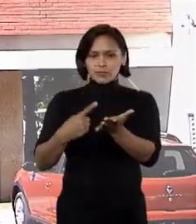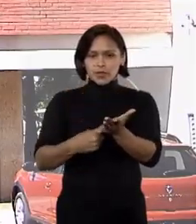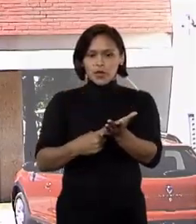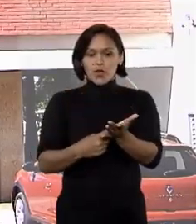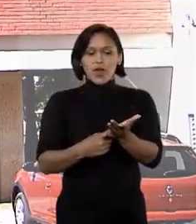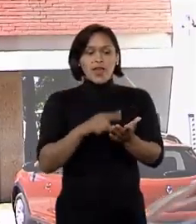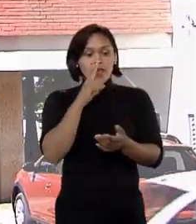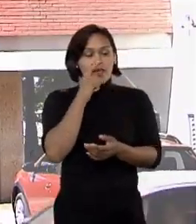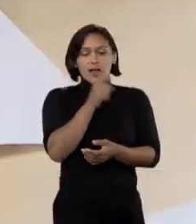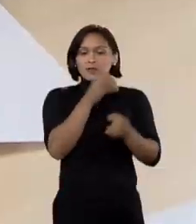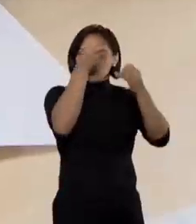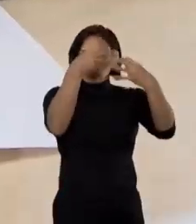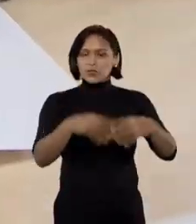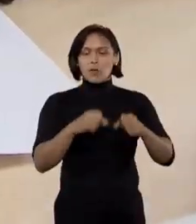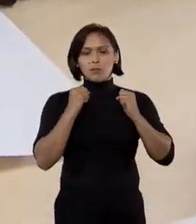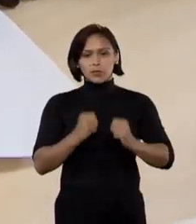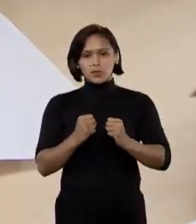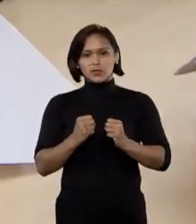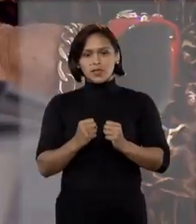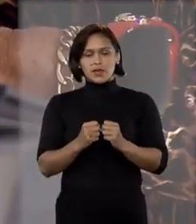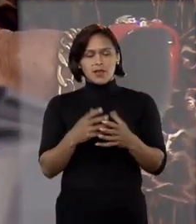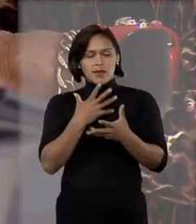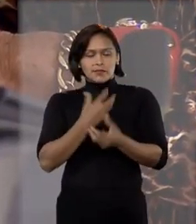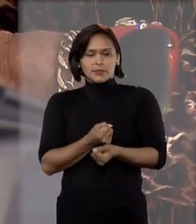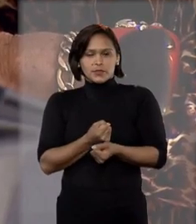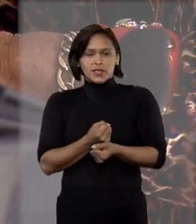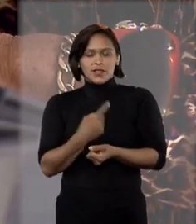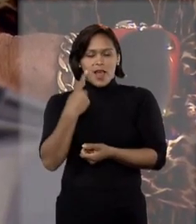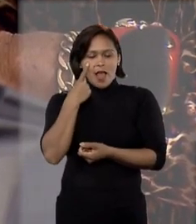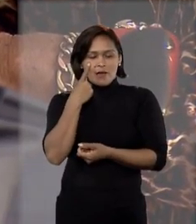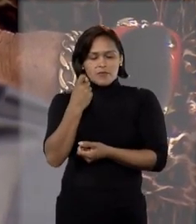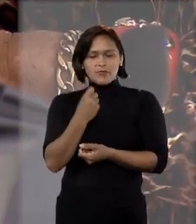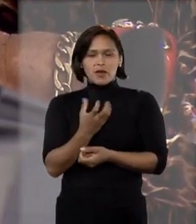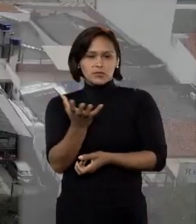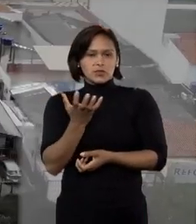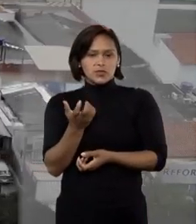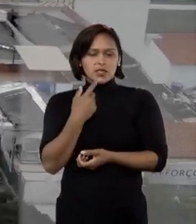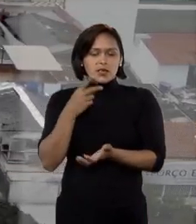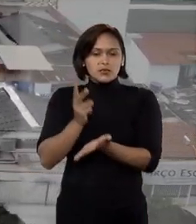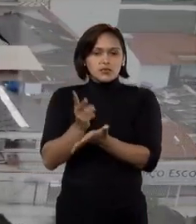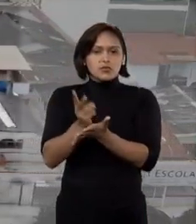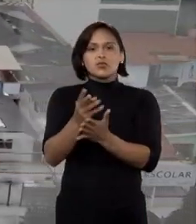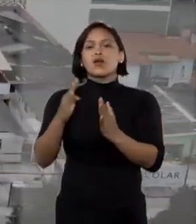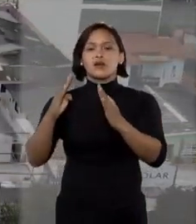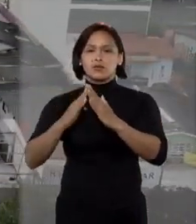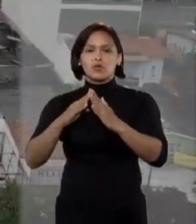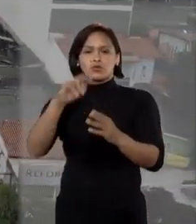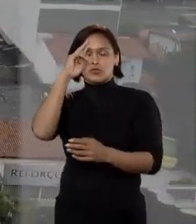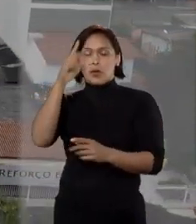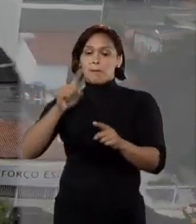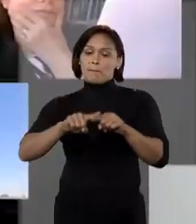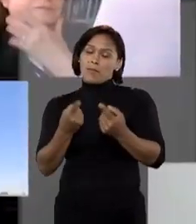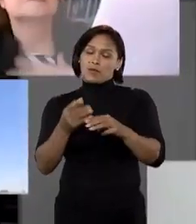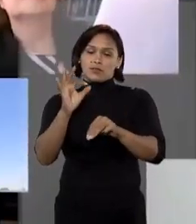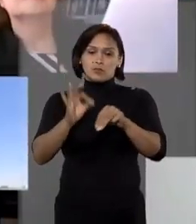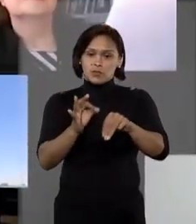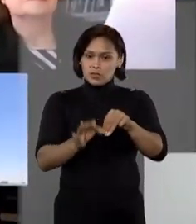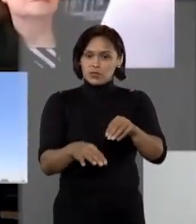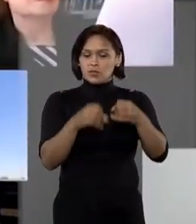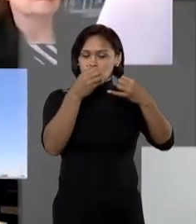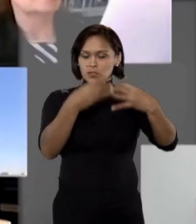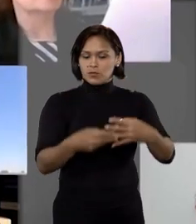nessa hipótese, poderia ser aceita a resolução do contrato pelo desinteresse dele em continuar com o bem. Mas, segundo o ministro,